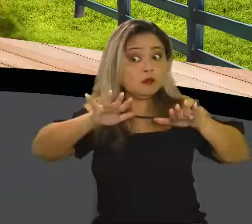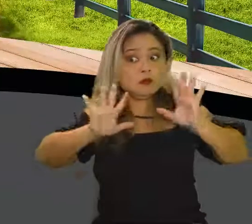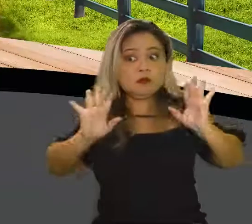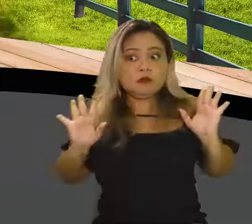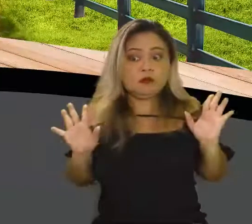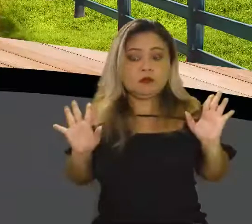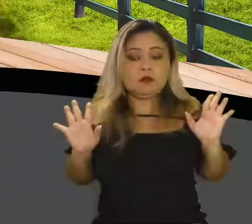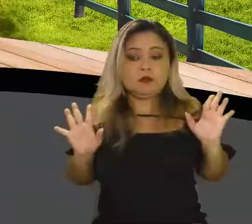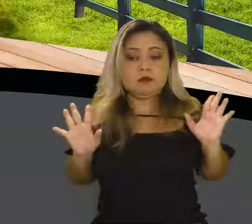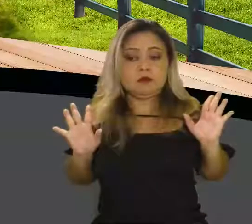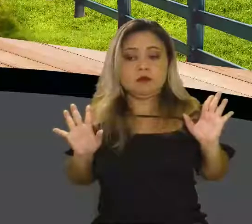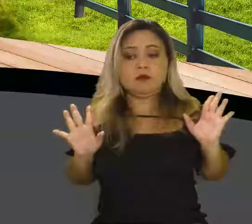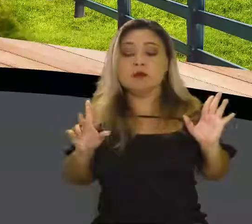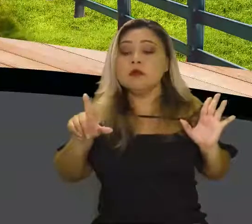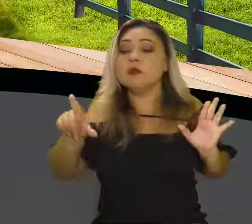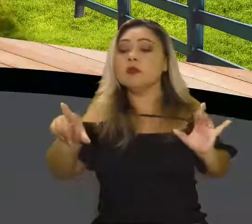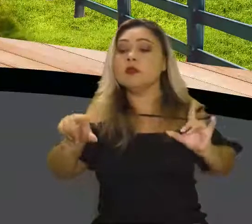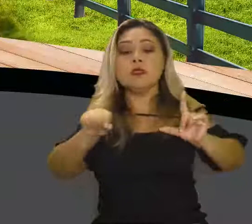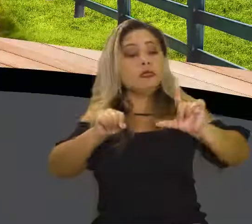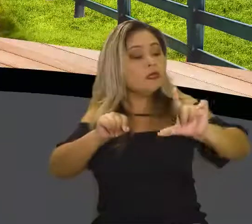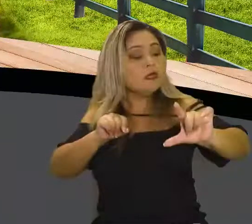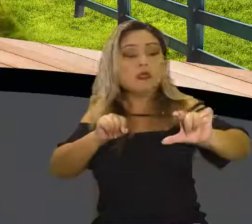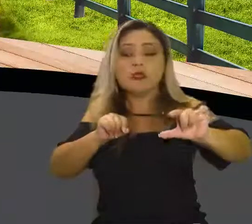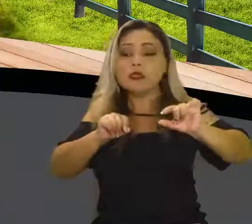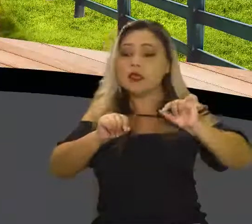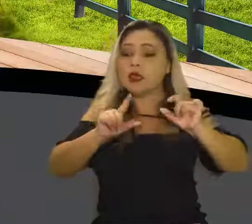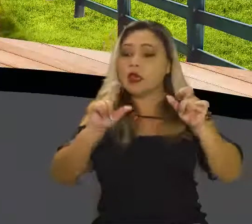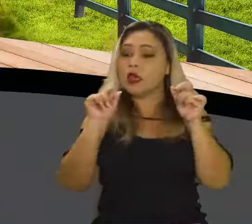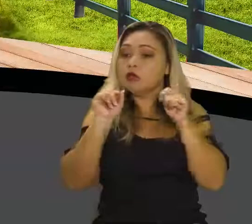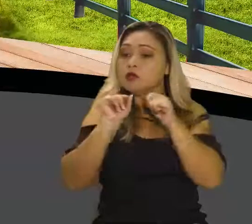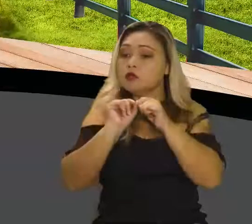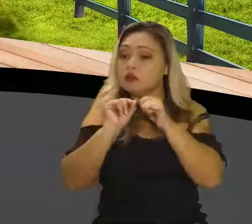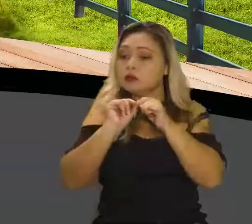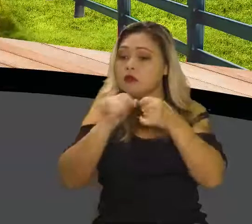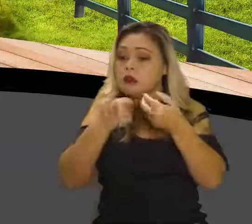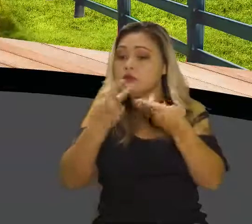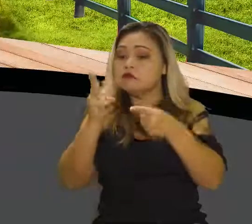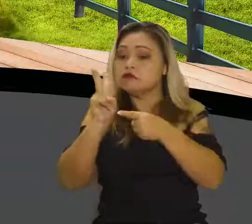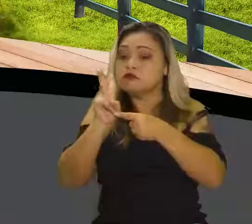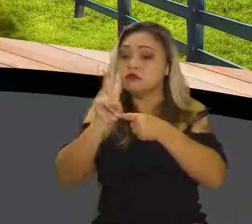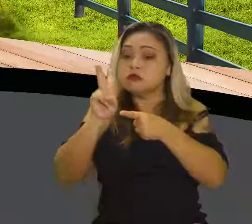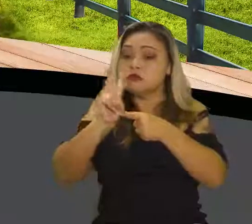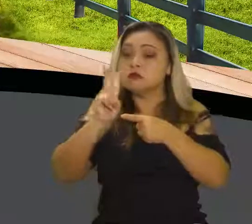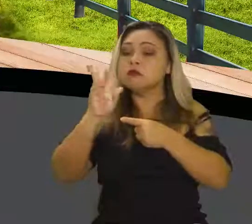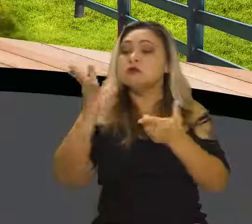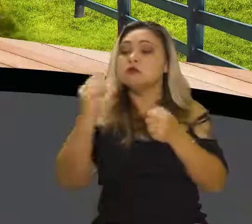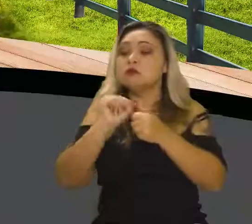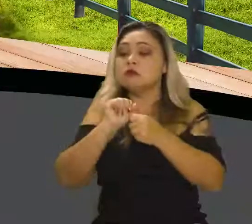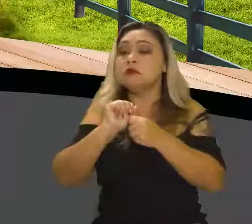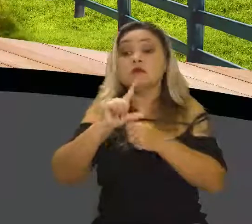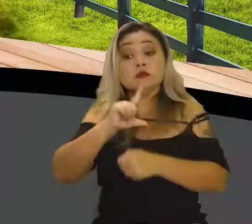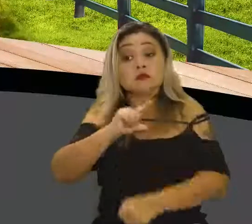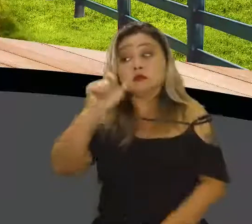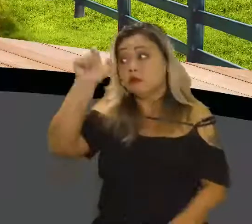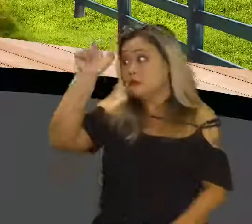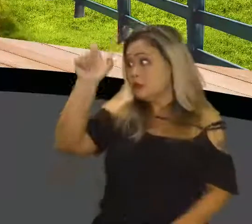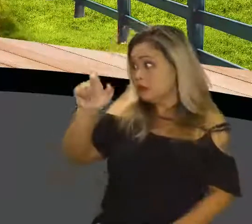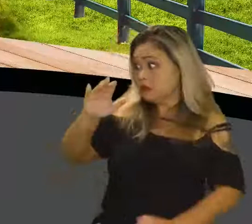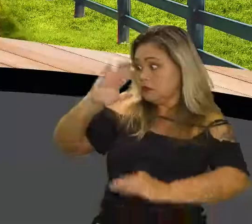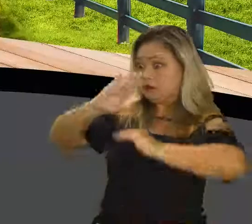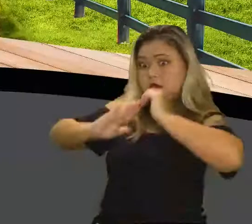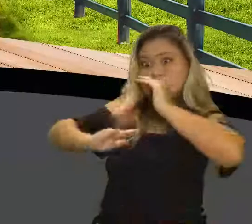falando sobre o processo de escolha de produção. Como assim, professor? Tem avicultor,